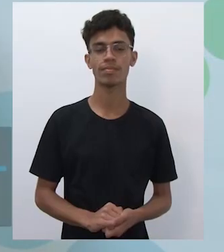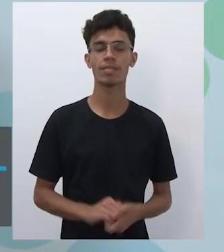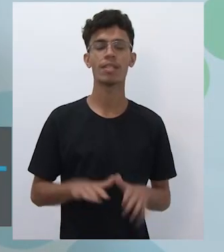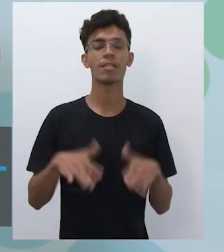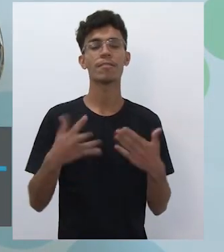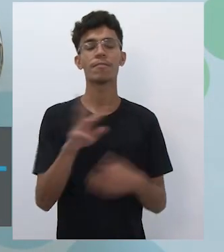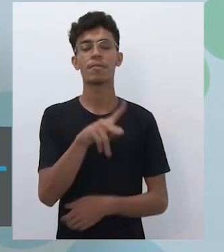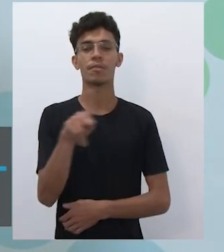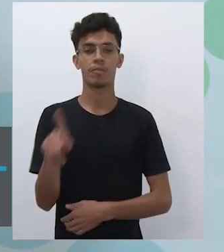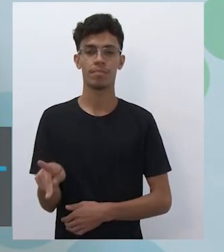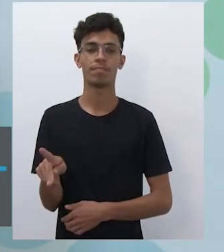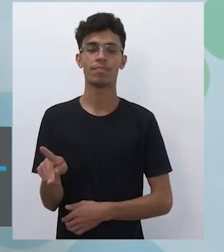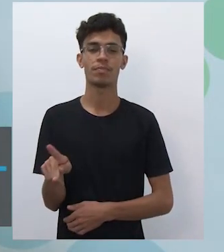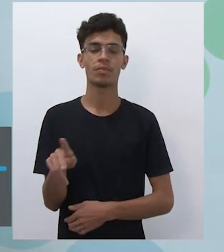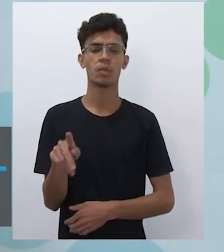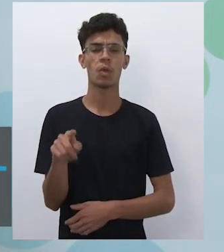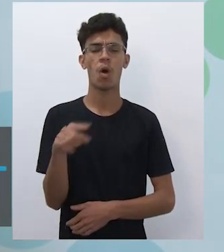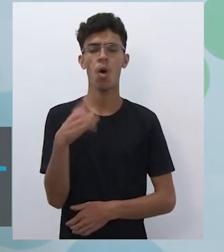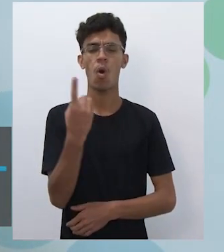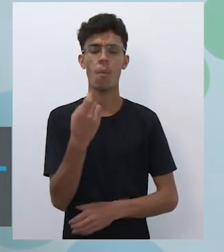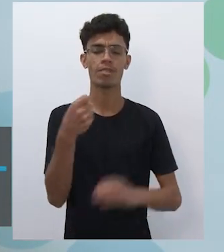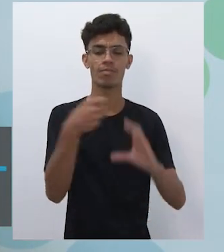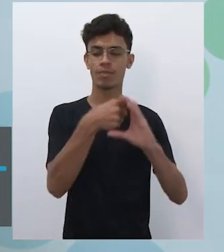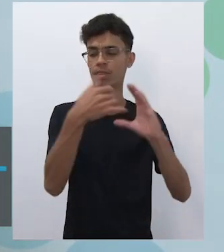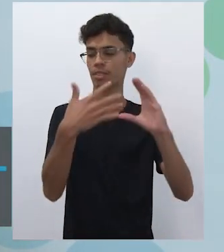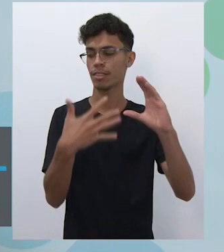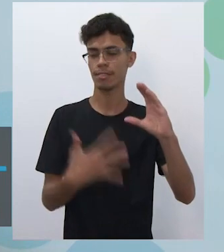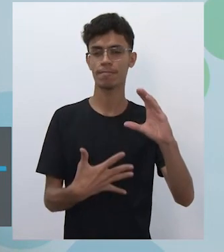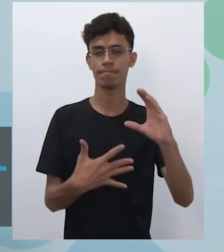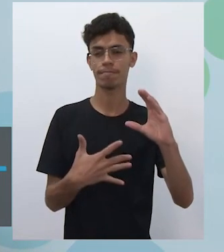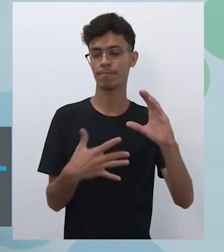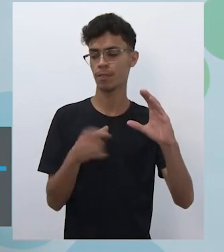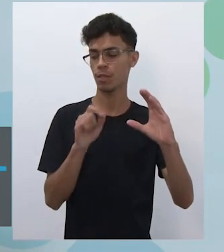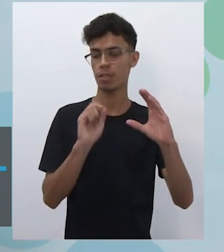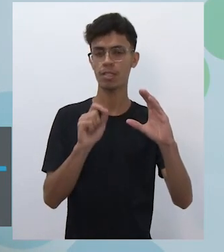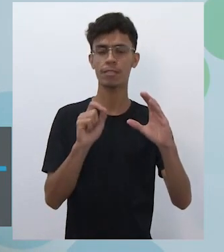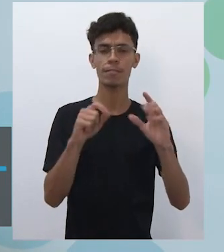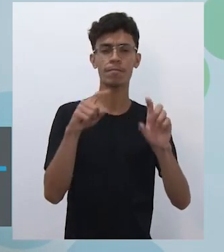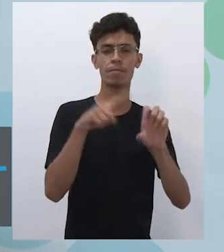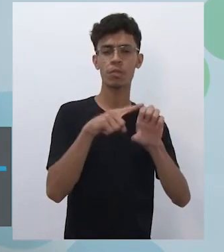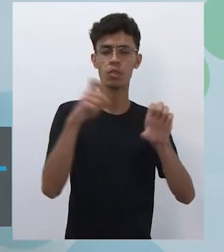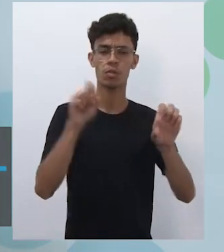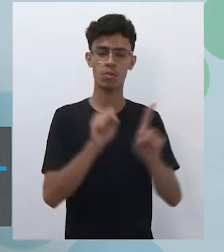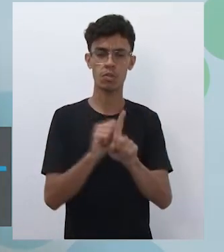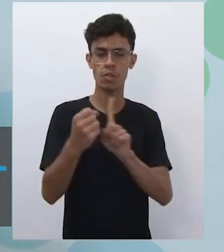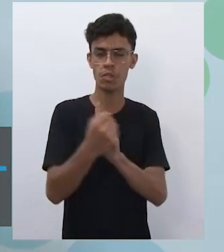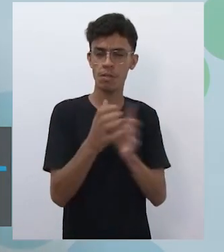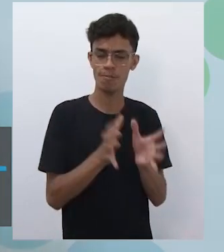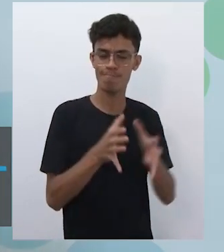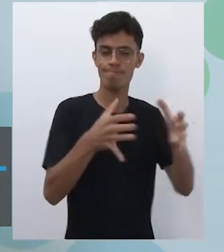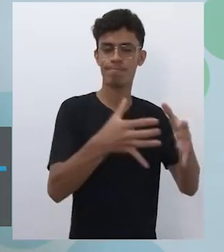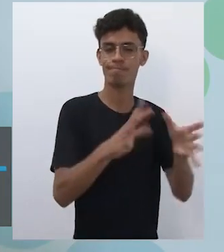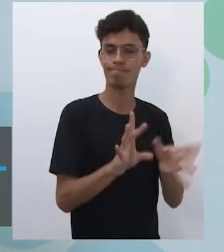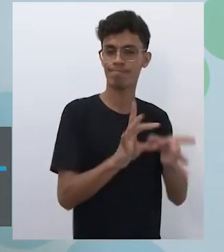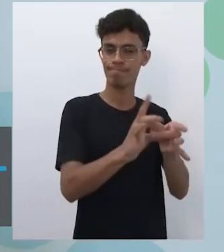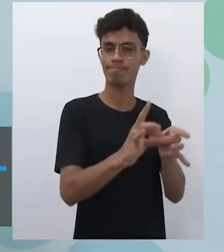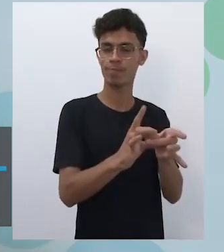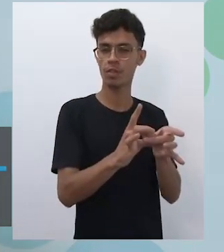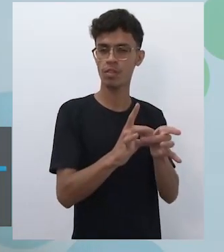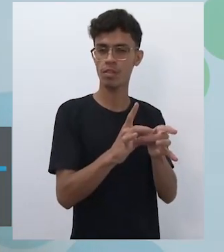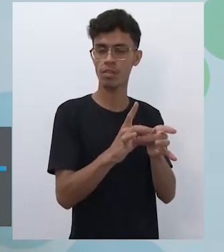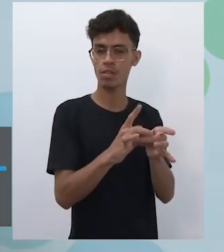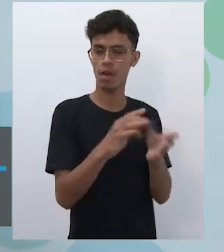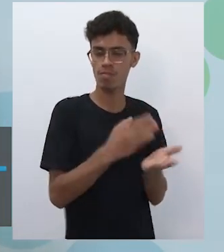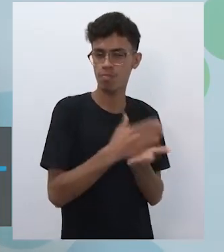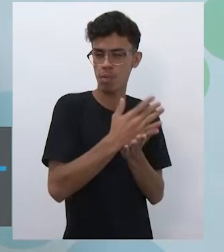Então, professora Cláudia, uma das características é que o empreendedorismo social ele é coletivo e integrado. Ou seja, ele pode